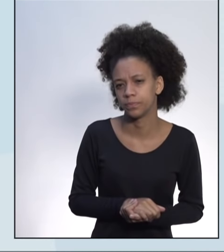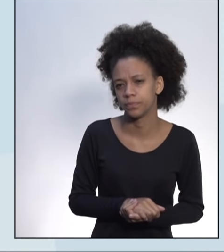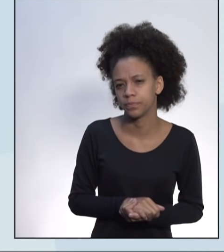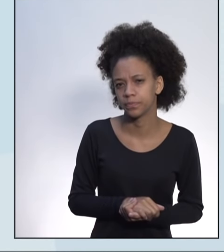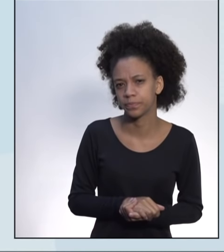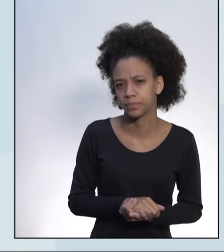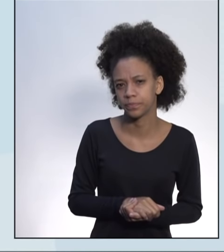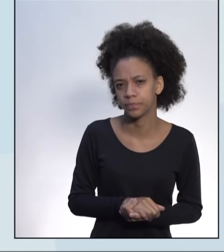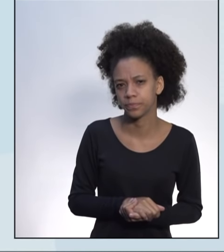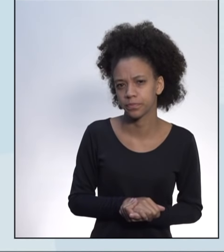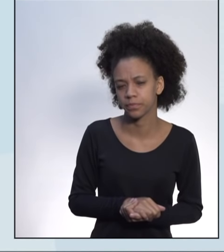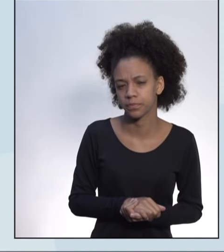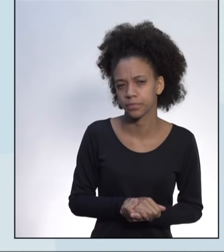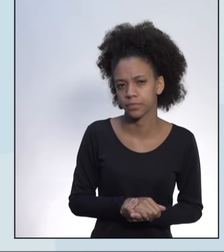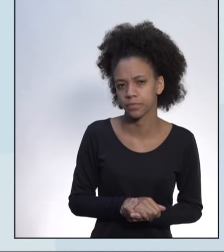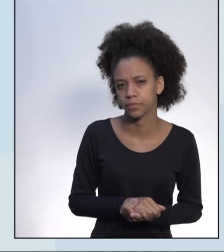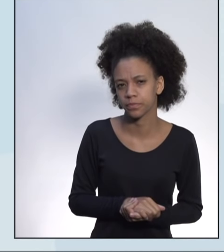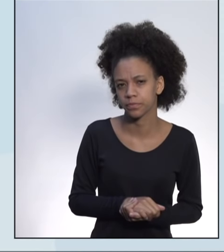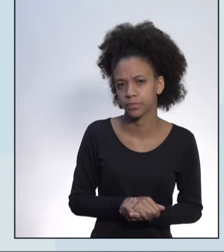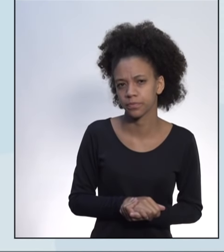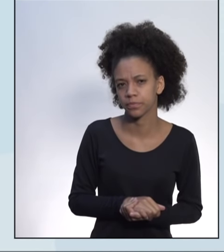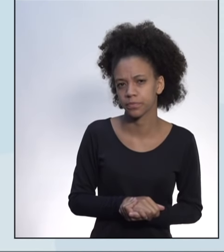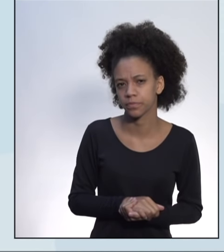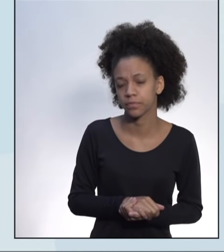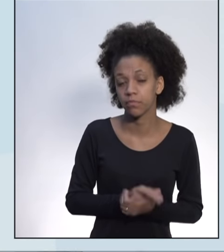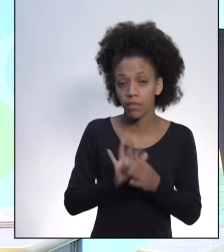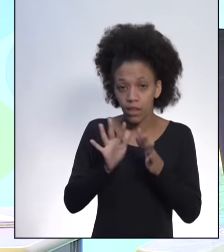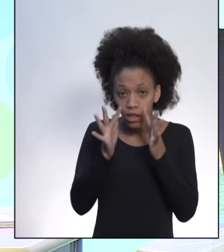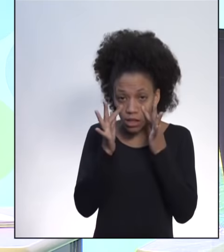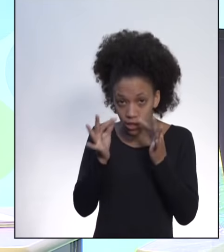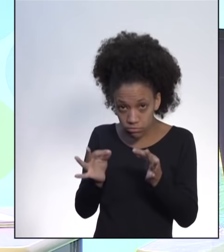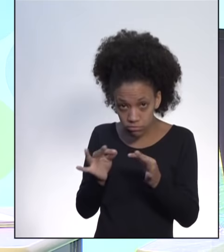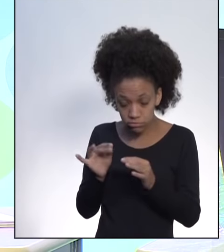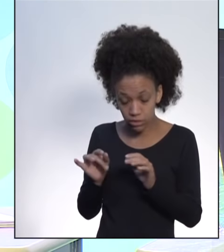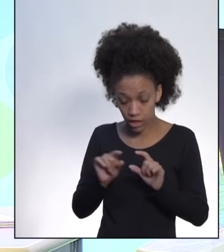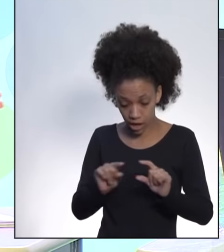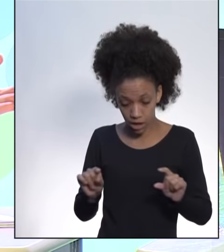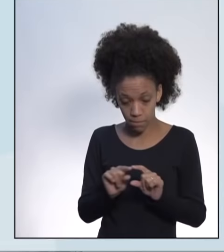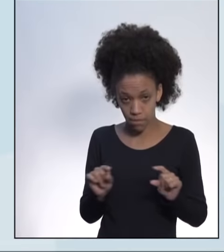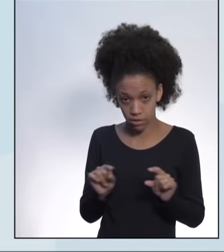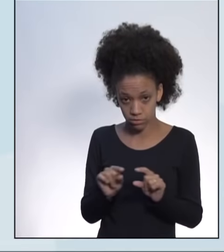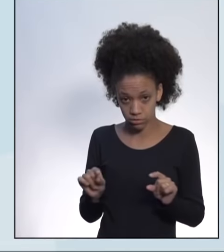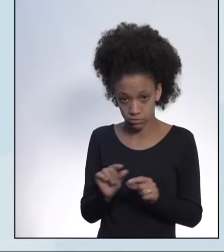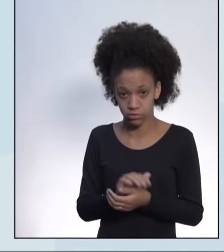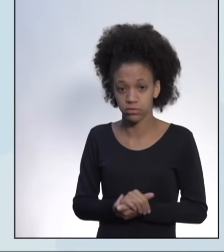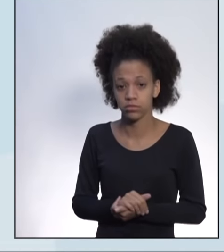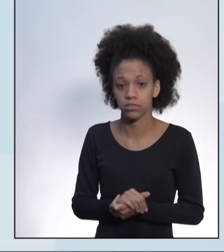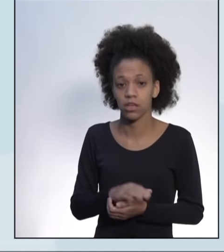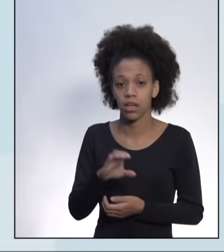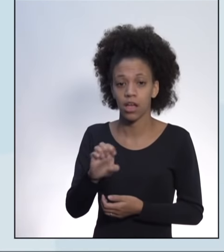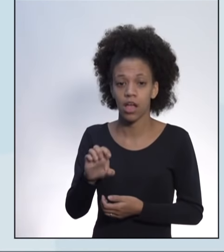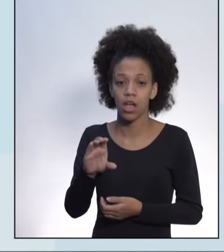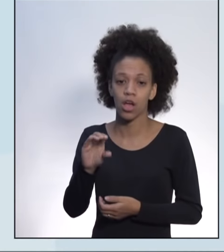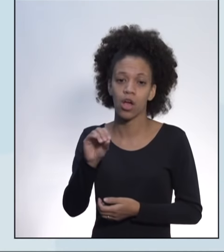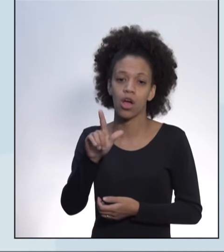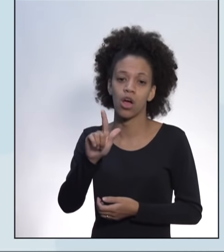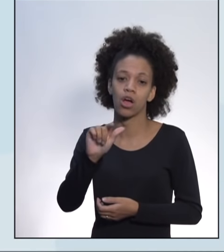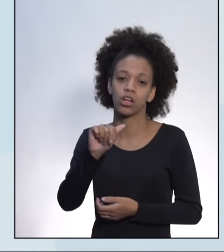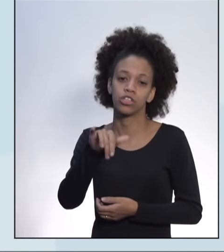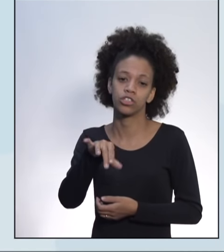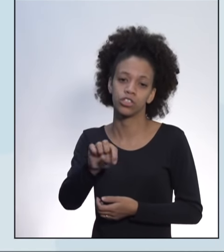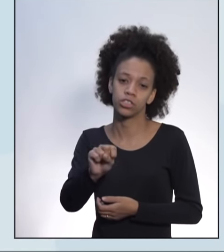hard to your new songs e olha observação lá embaixo e causa disso rio pipo